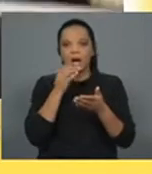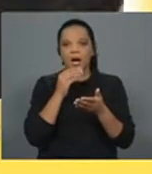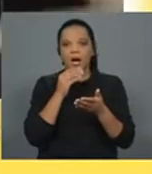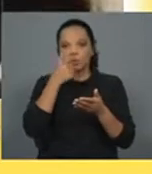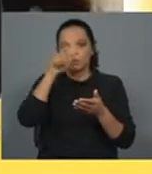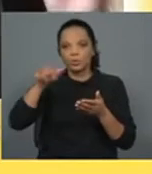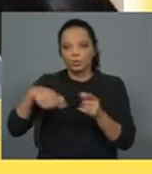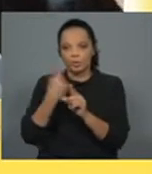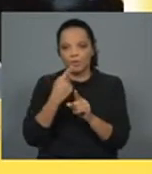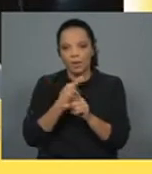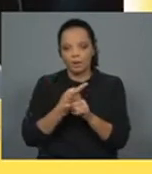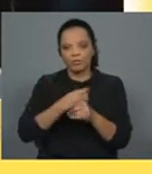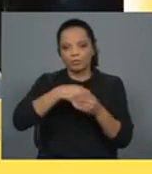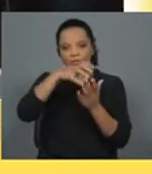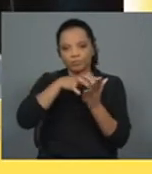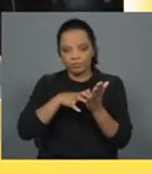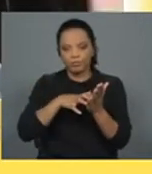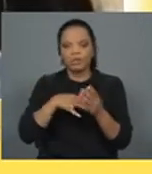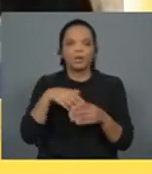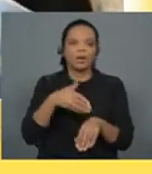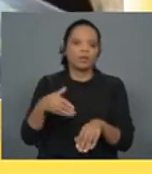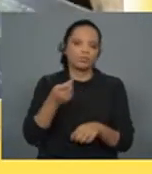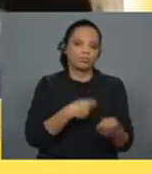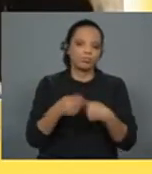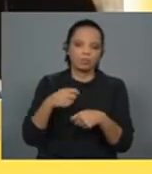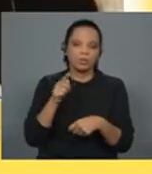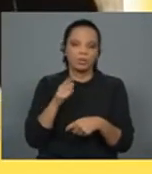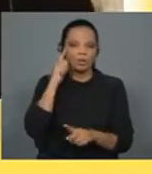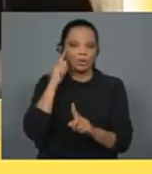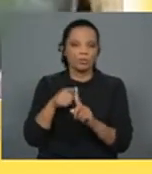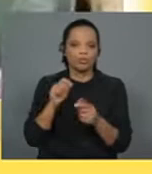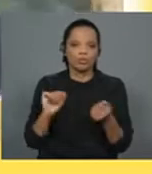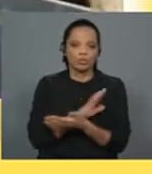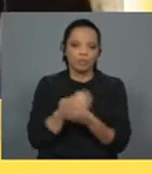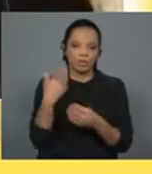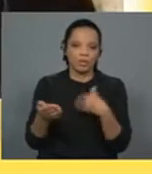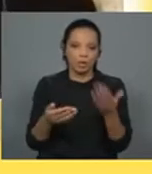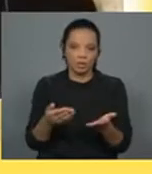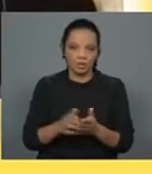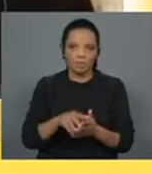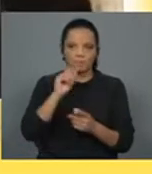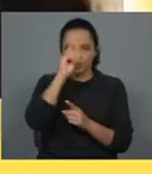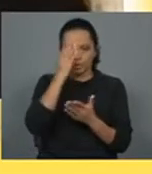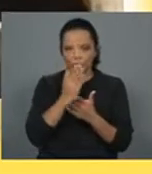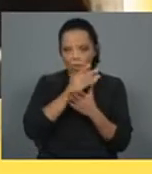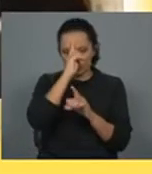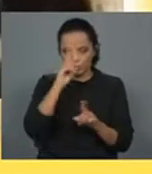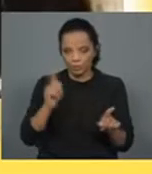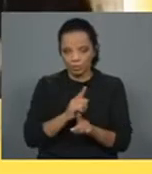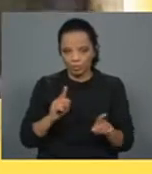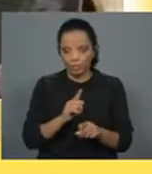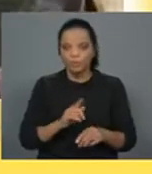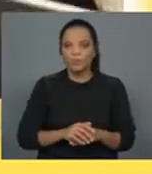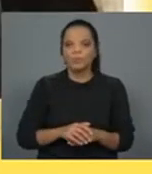vários autores, isto foi distribuído para, na altura, foi feito para jornalistas, foi feito para professores de escolas, foi feito